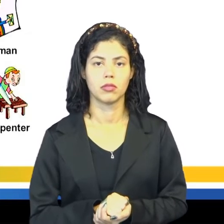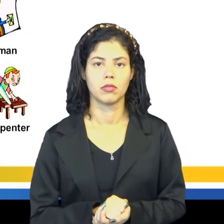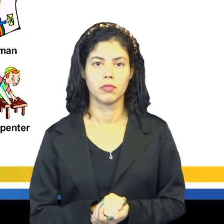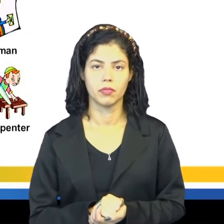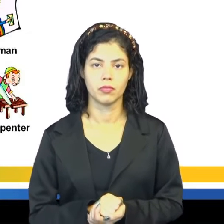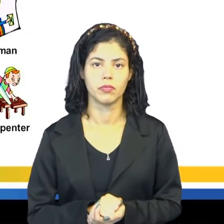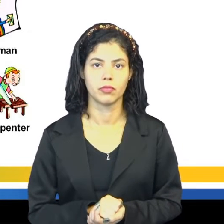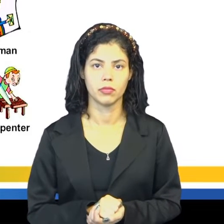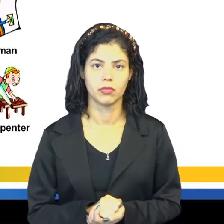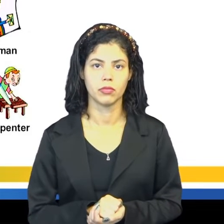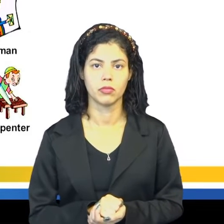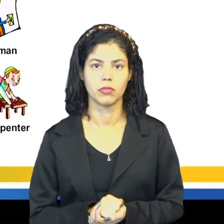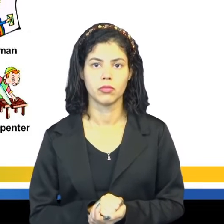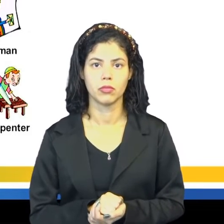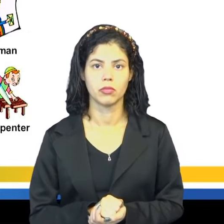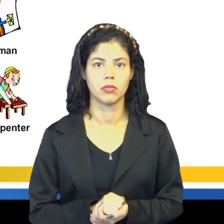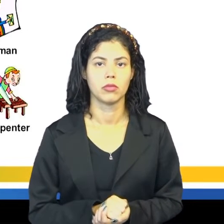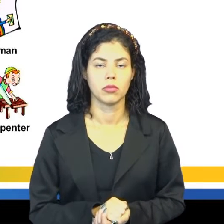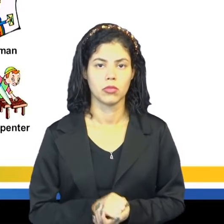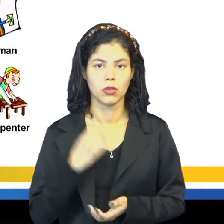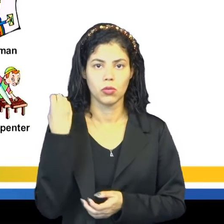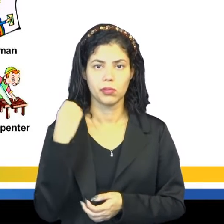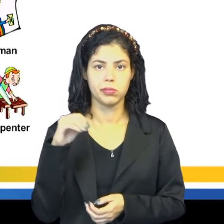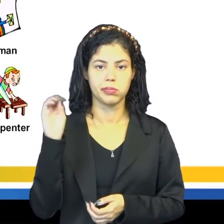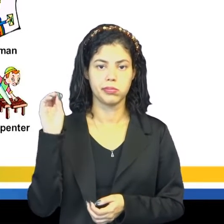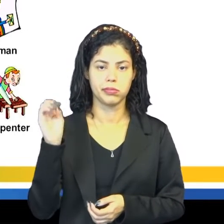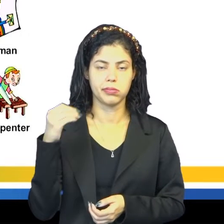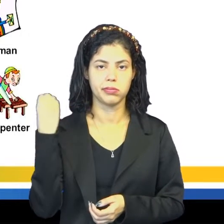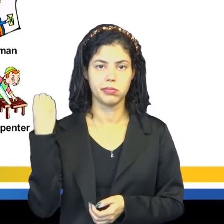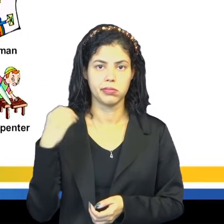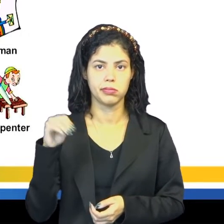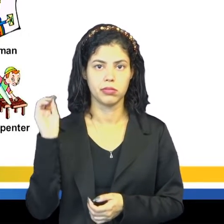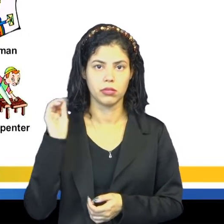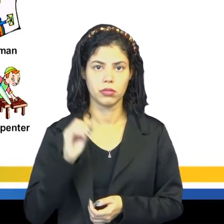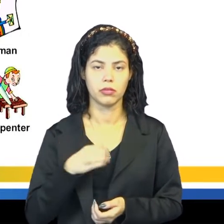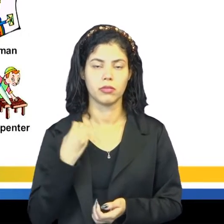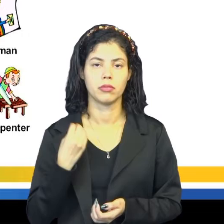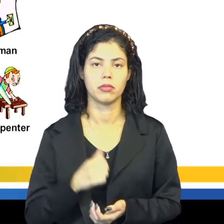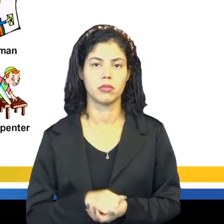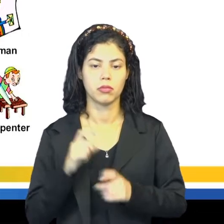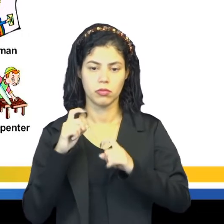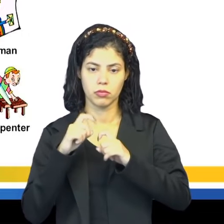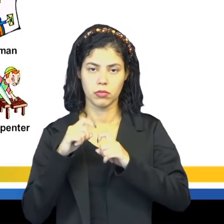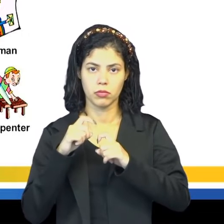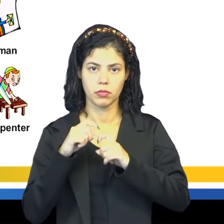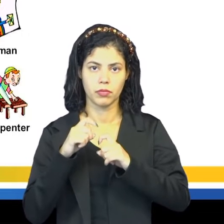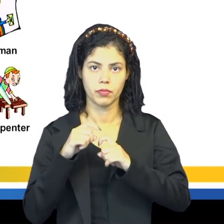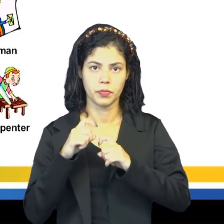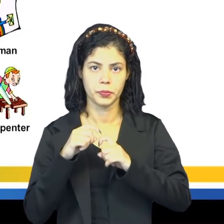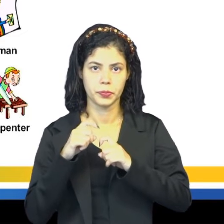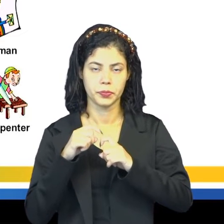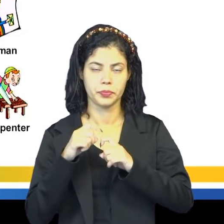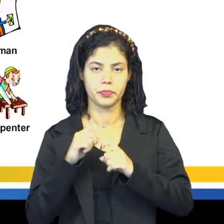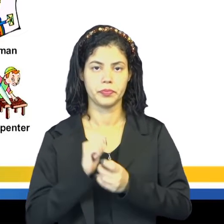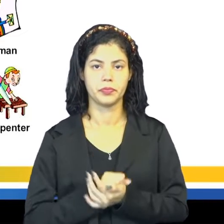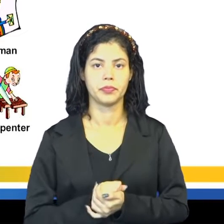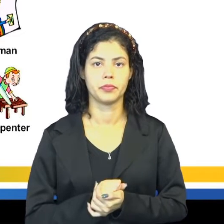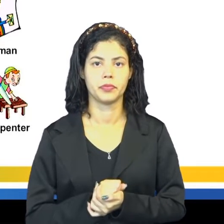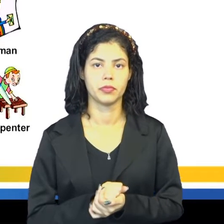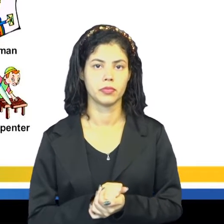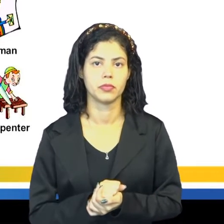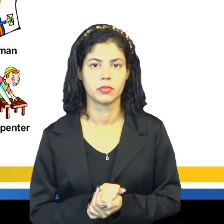Fireman, que é o bombeiro. Doctor, que é o médico. Nós